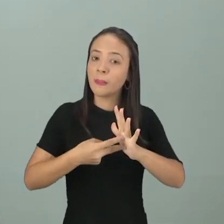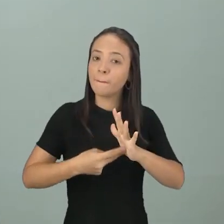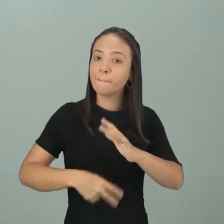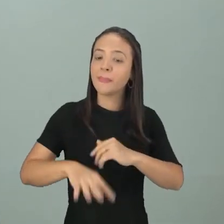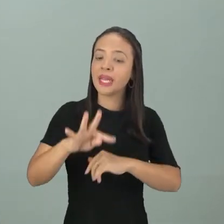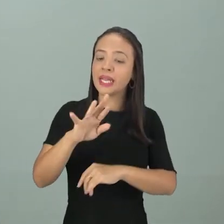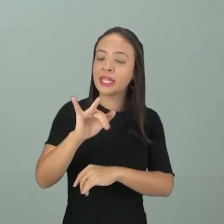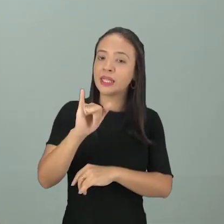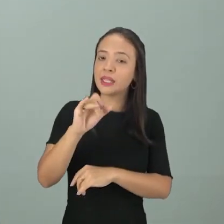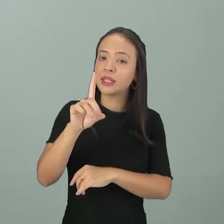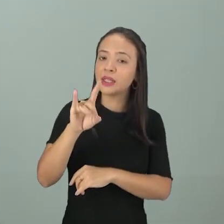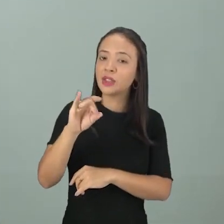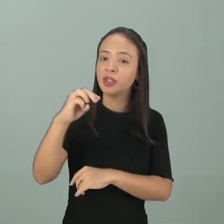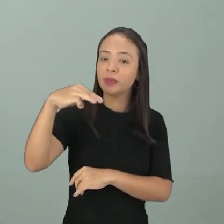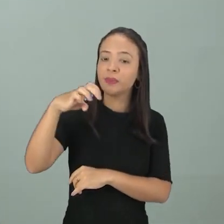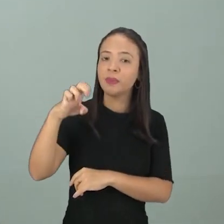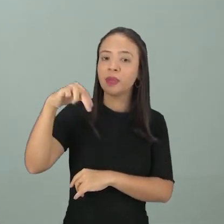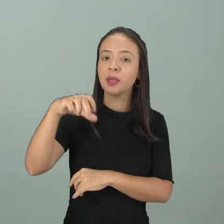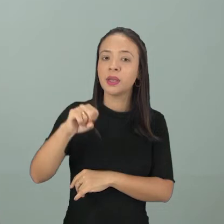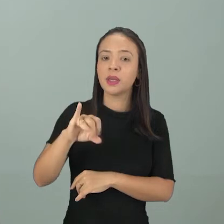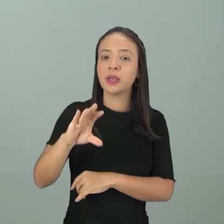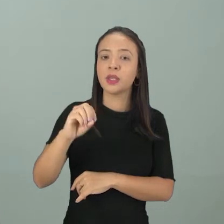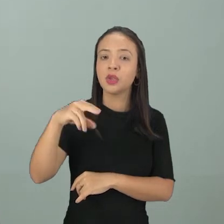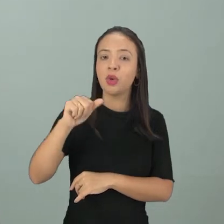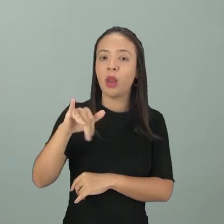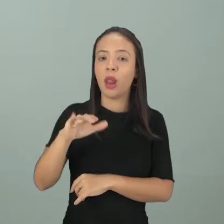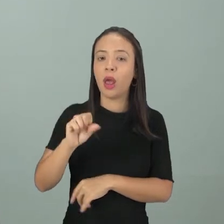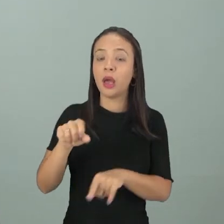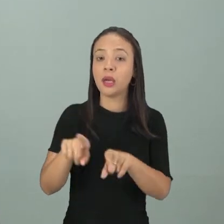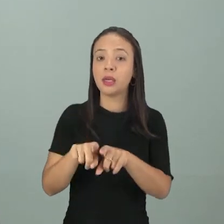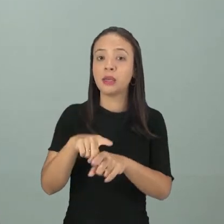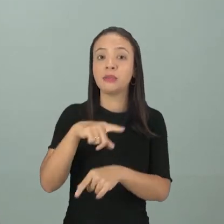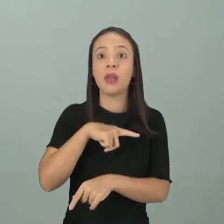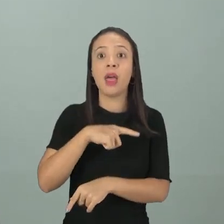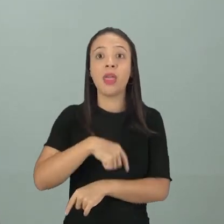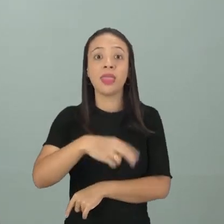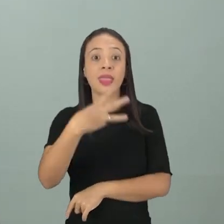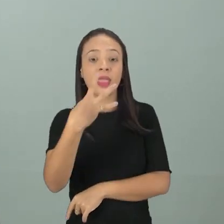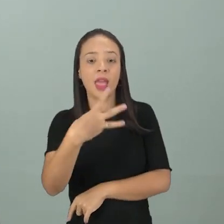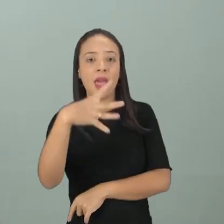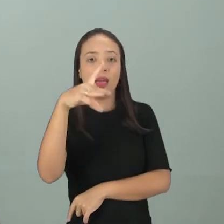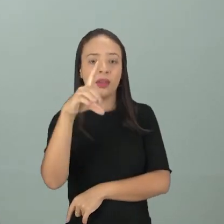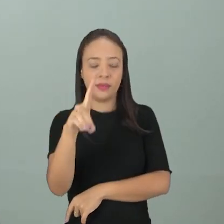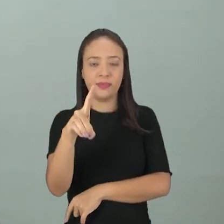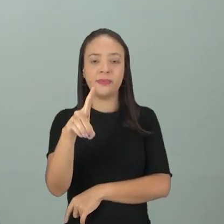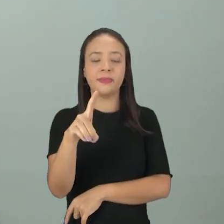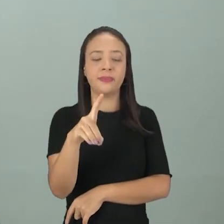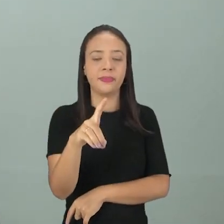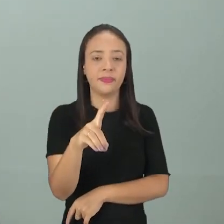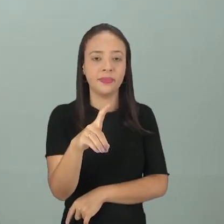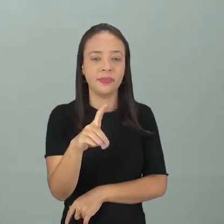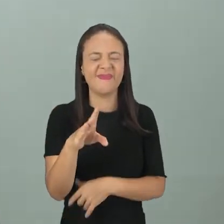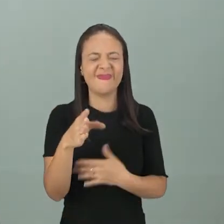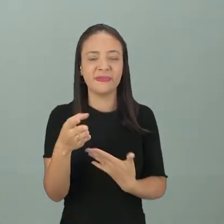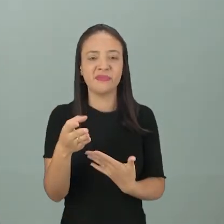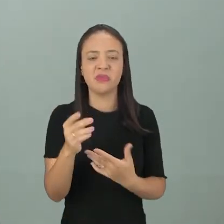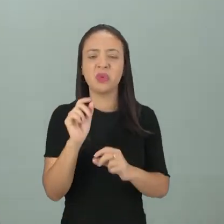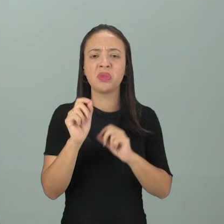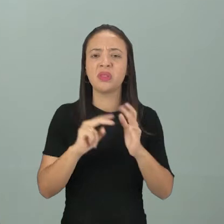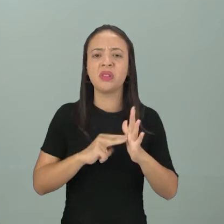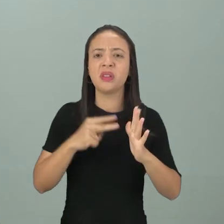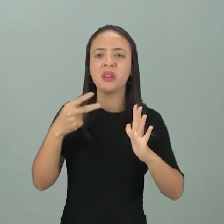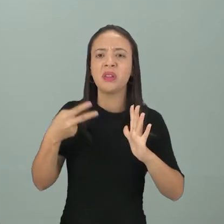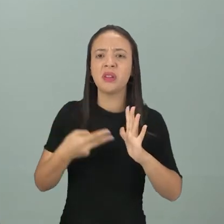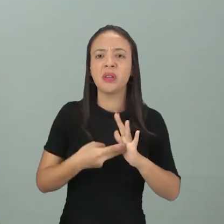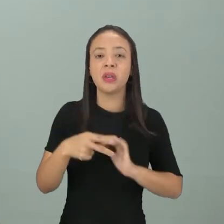elementos tridimensionais? Quantas dimensões eles vão possuir? Isso mesmo, eles vão possuir 3 dimensões. E que dimensões são